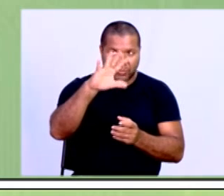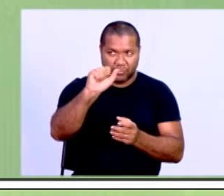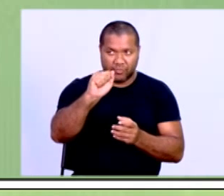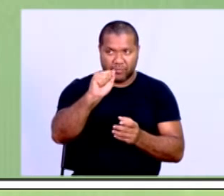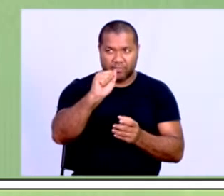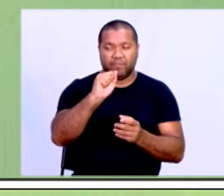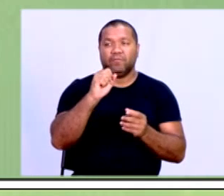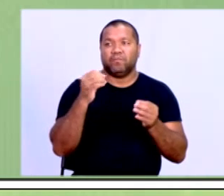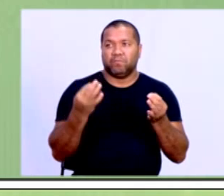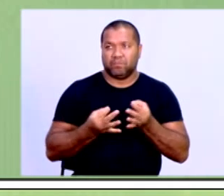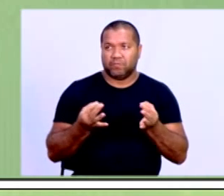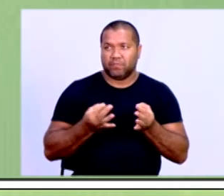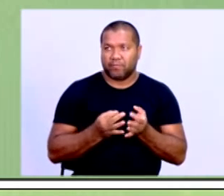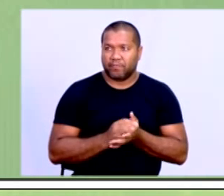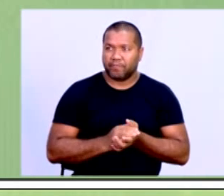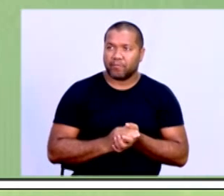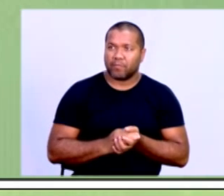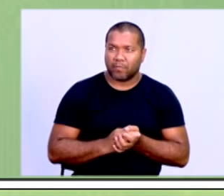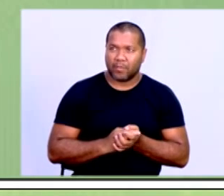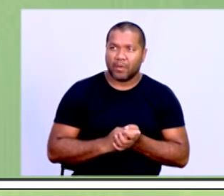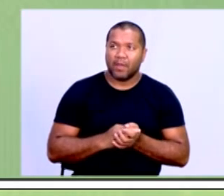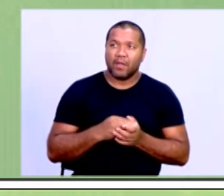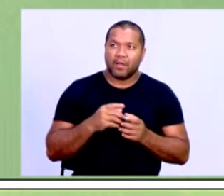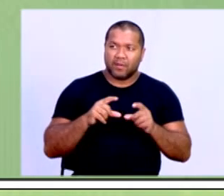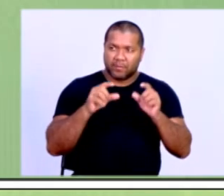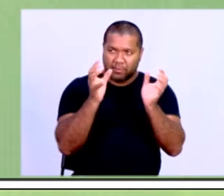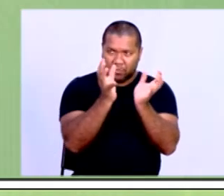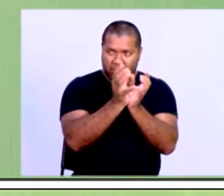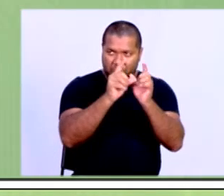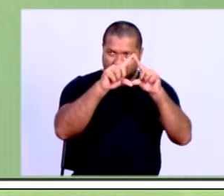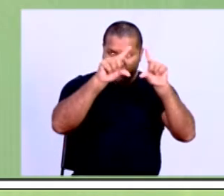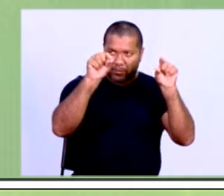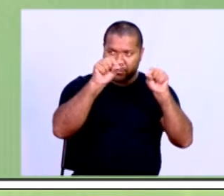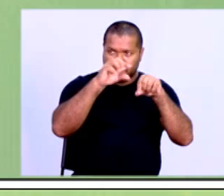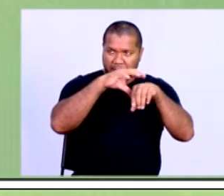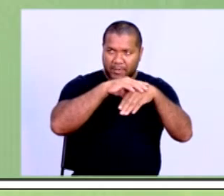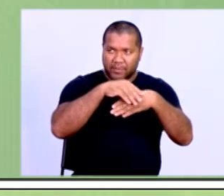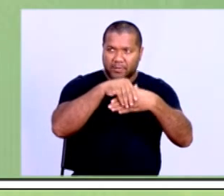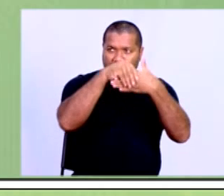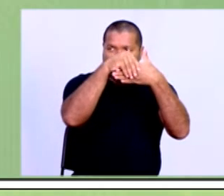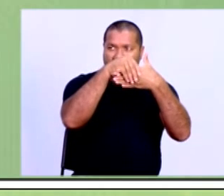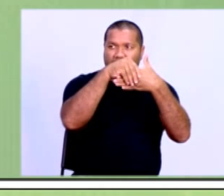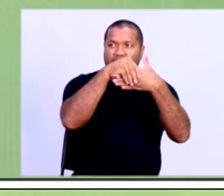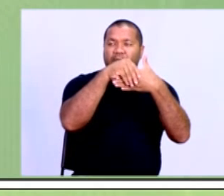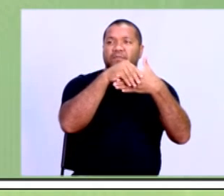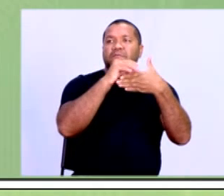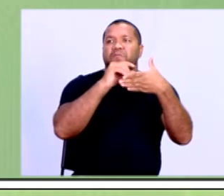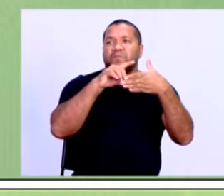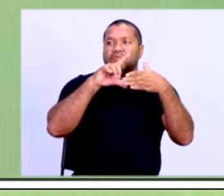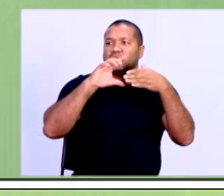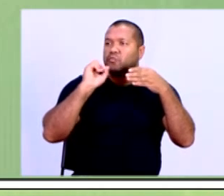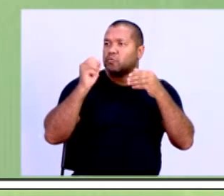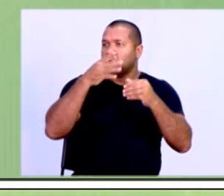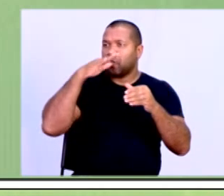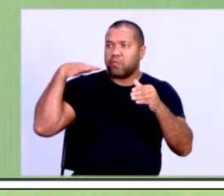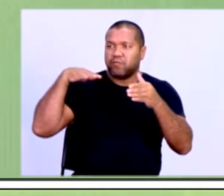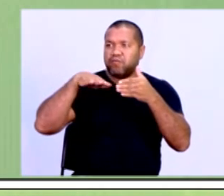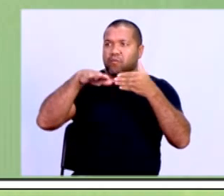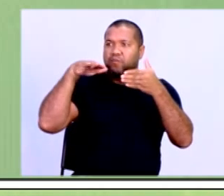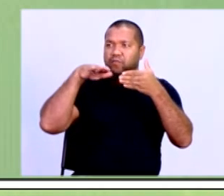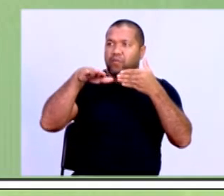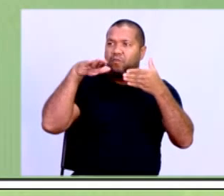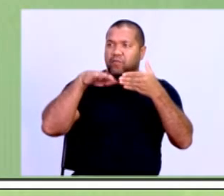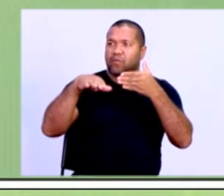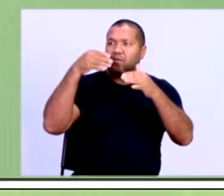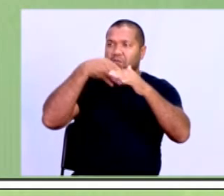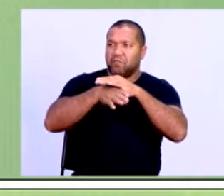certo? Então, eu tenho a minha classe principal, que vai armazenar todos os veículos que vão passar. Temos 3